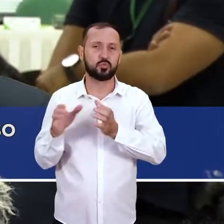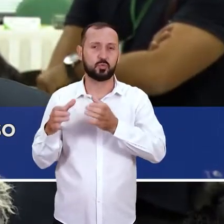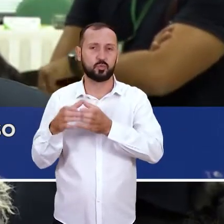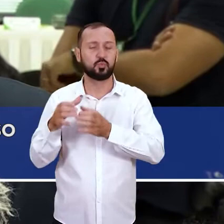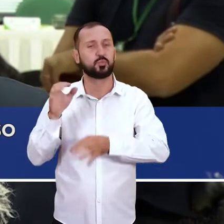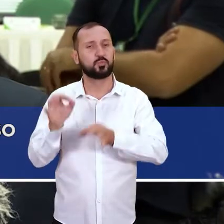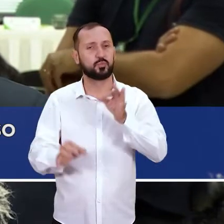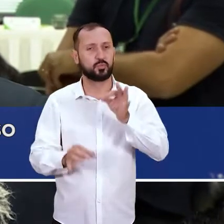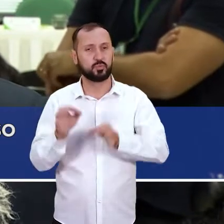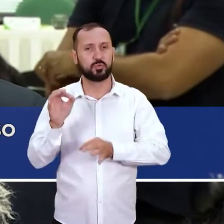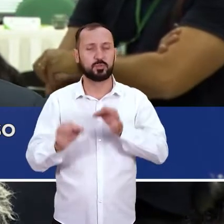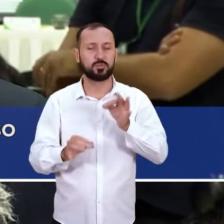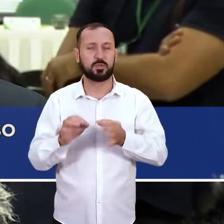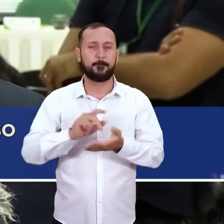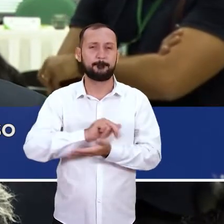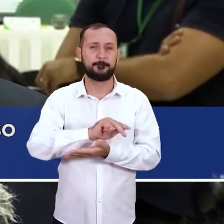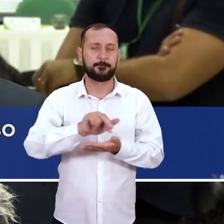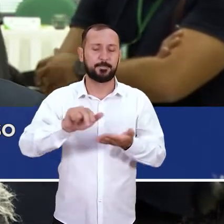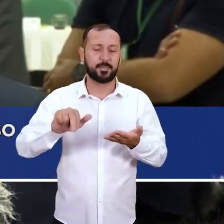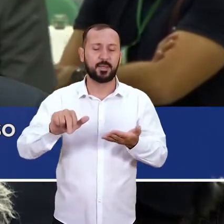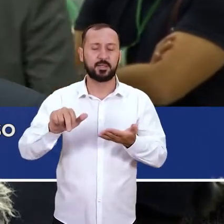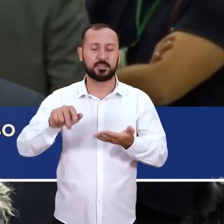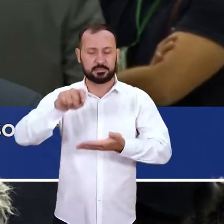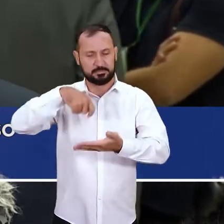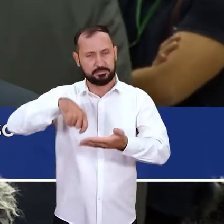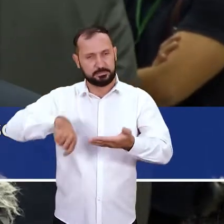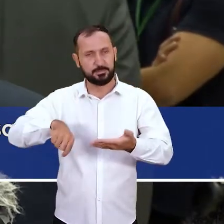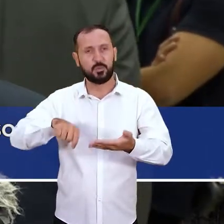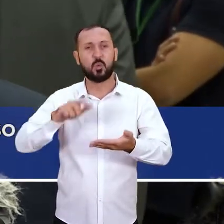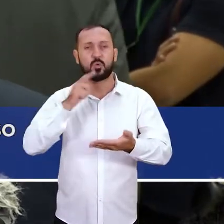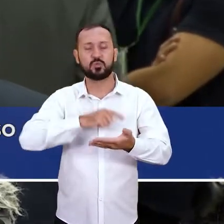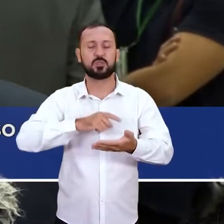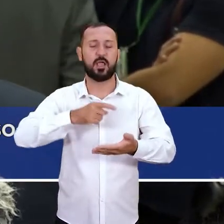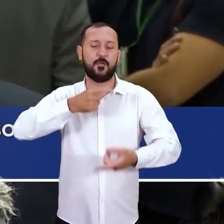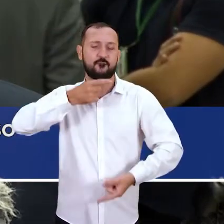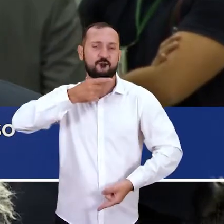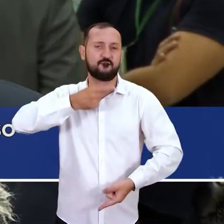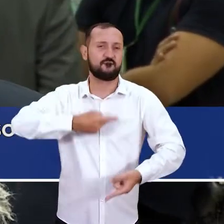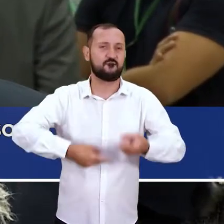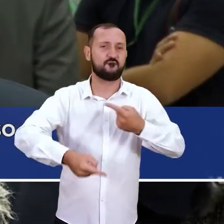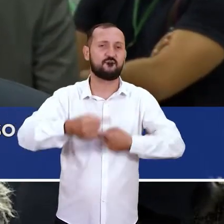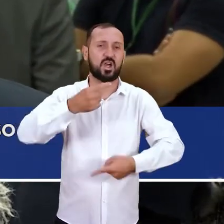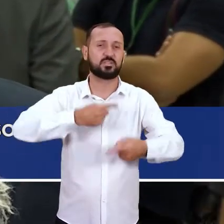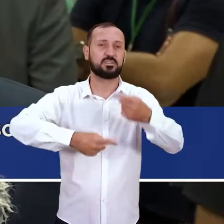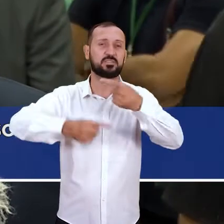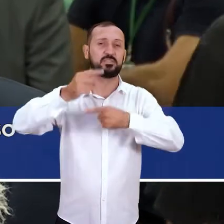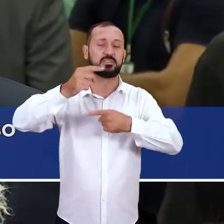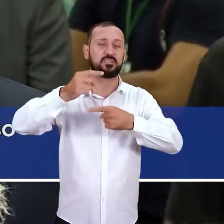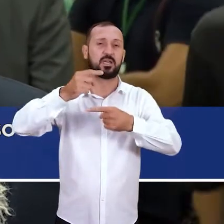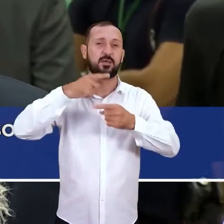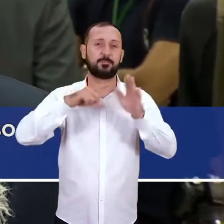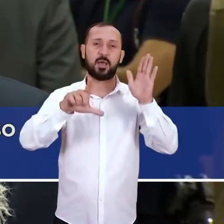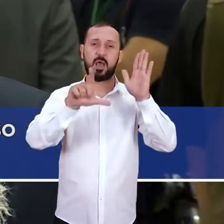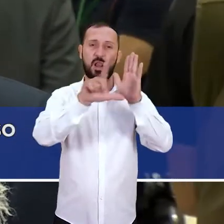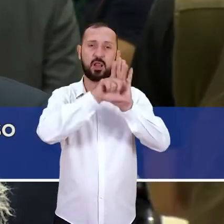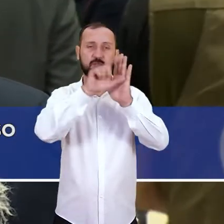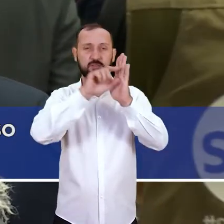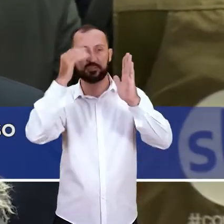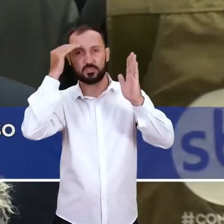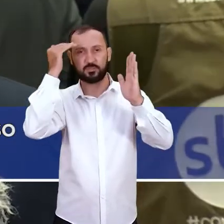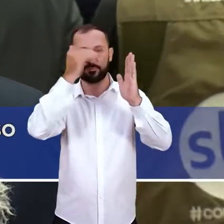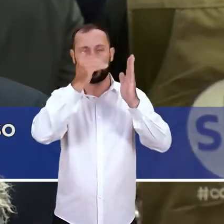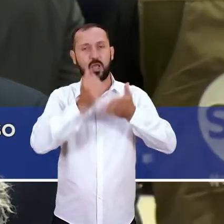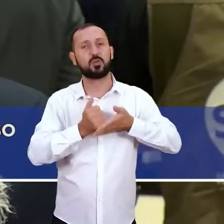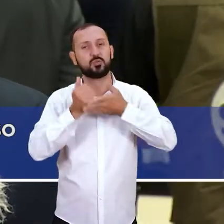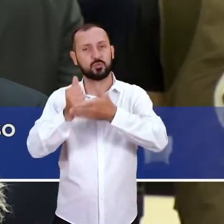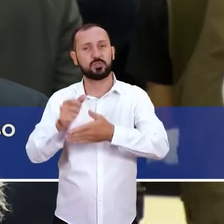com a nossa equipe jurídica em várias mãos para que possamos avançar no sentido de cumprir